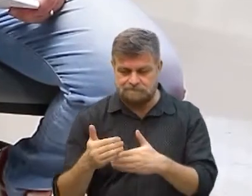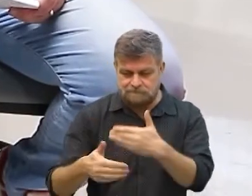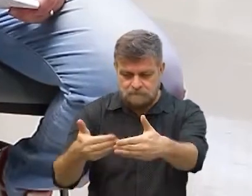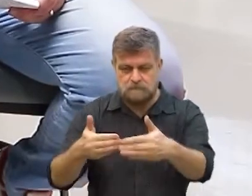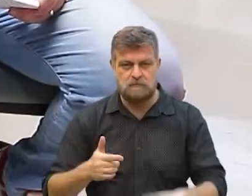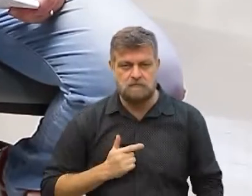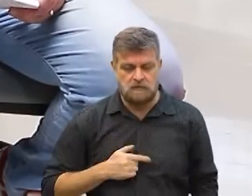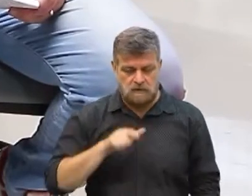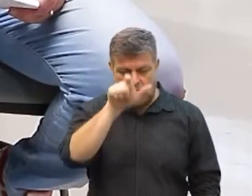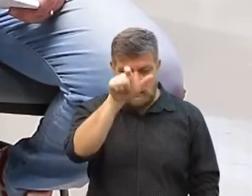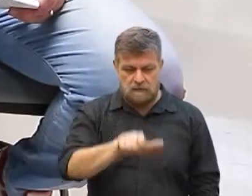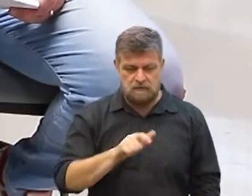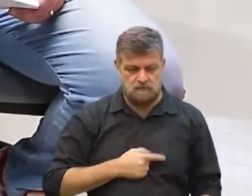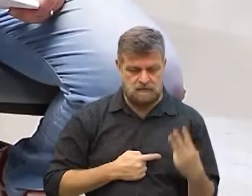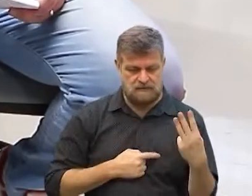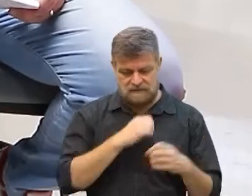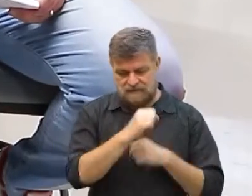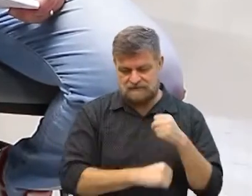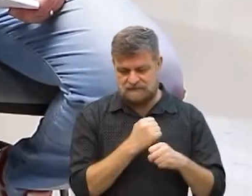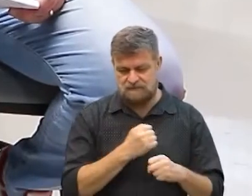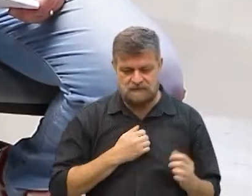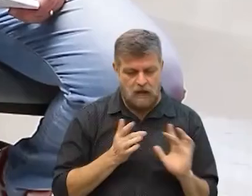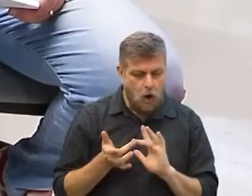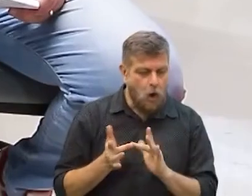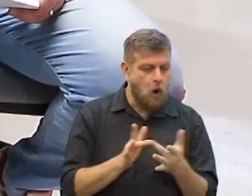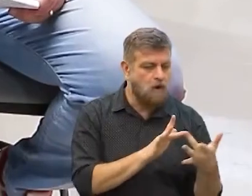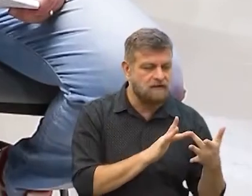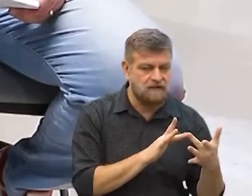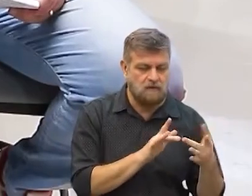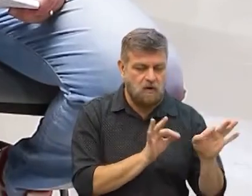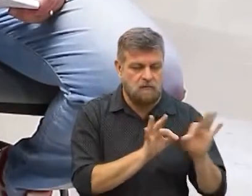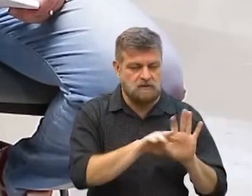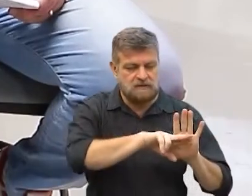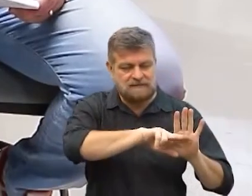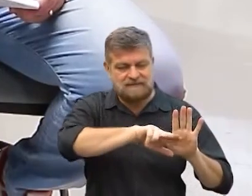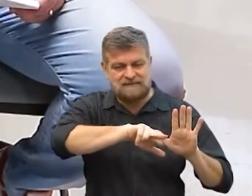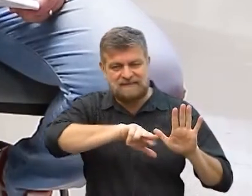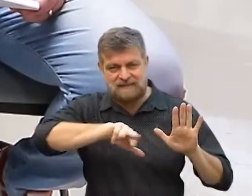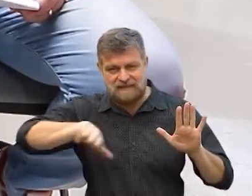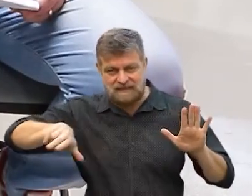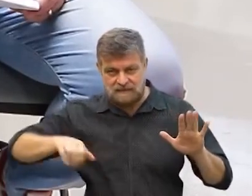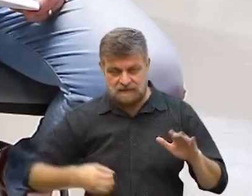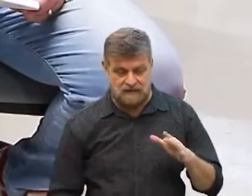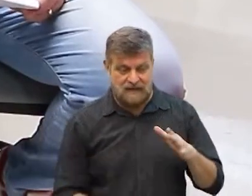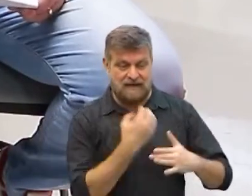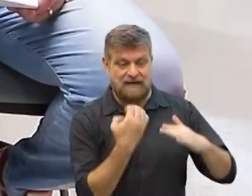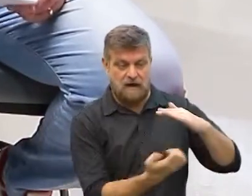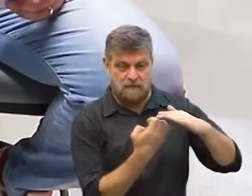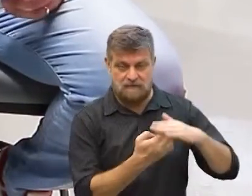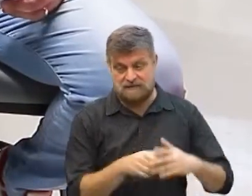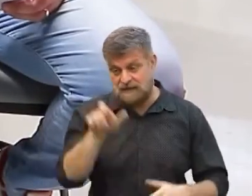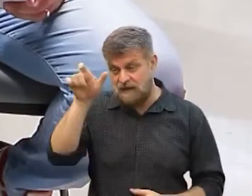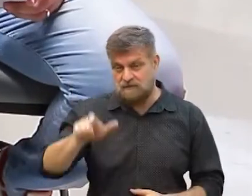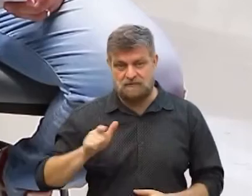que durante a formação, nos 3 anos, ele vai ter contato, né, com projetos de empreendedorismo. Caso ele tenha,